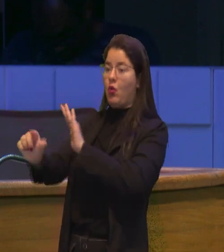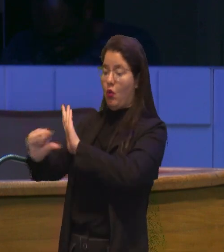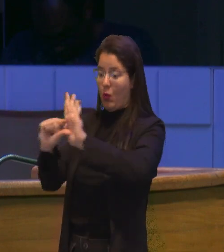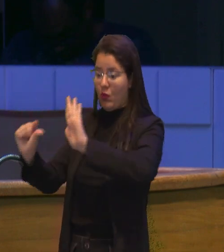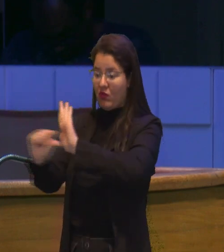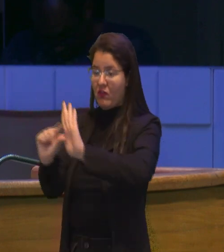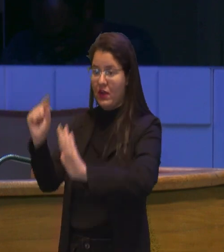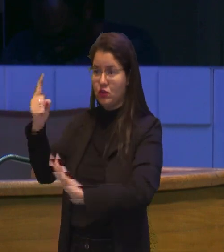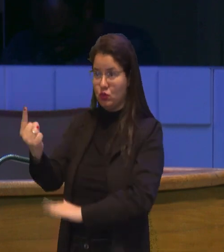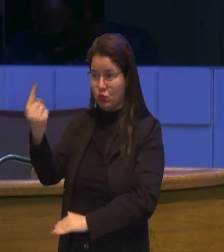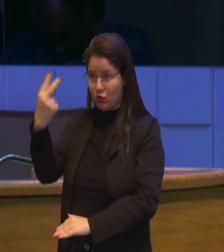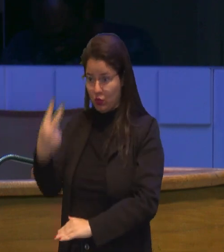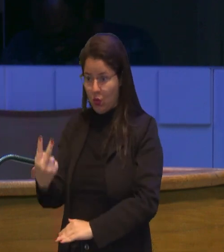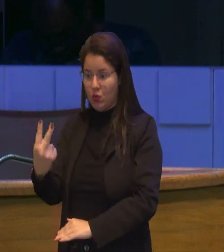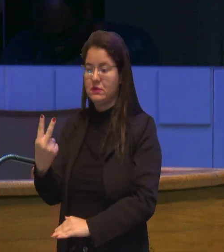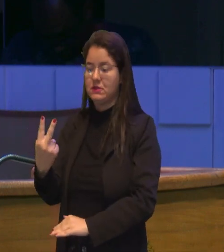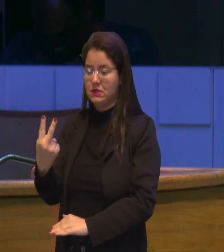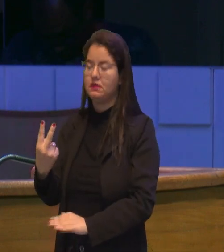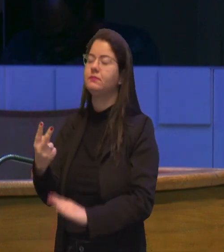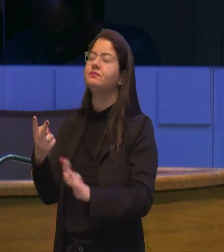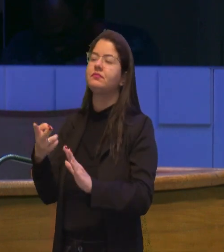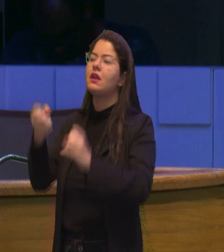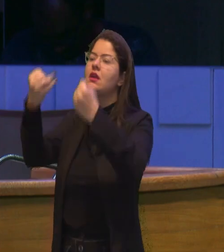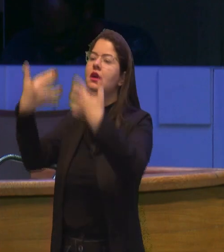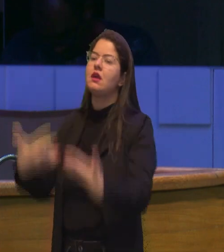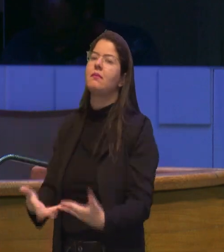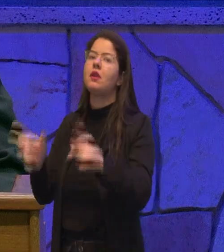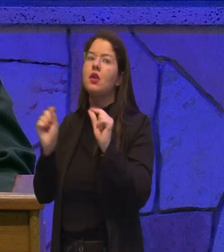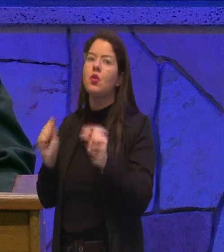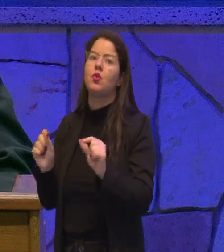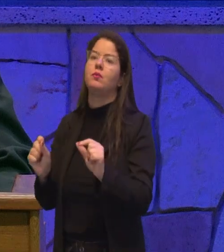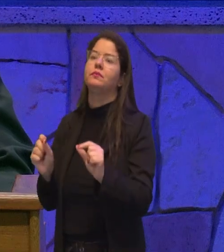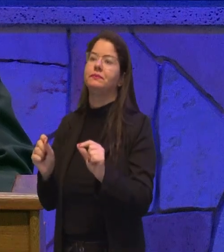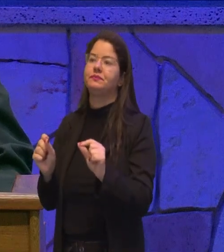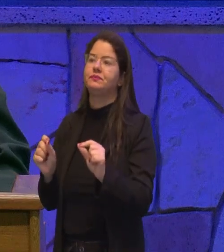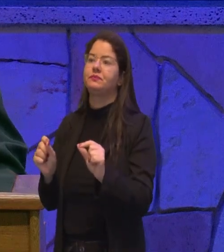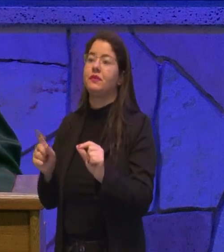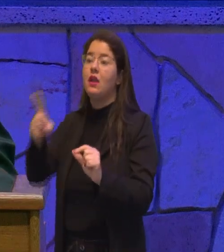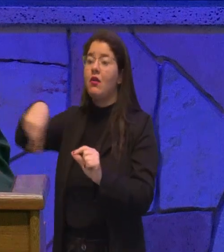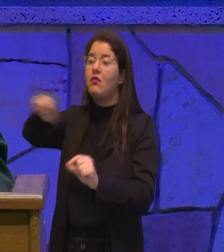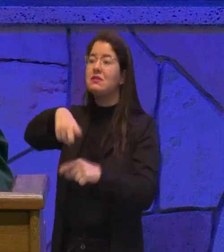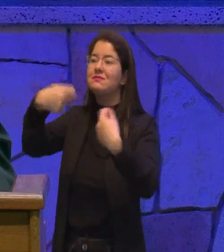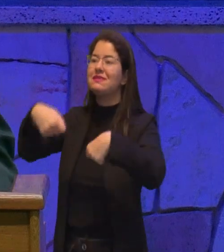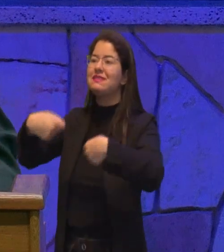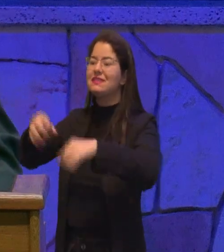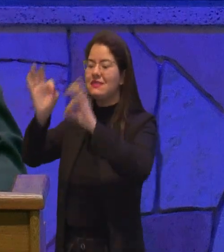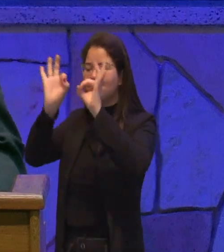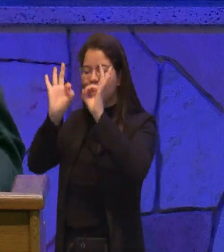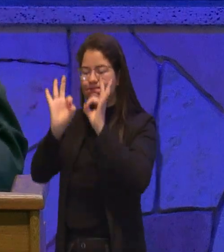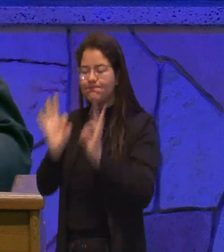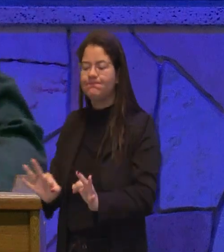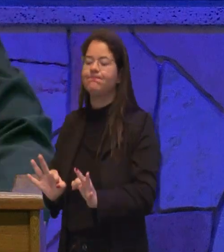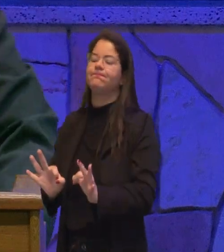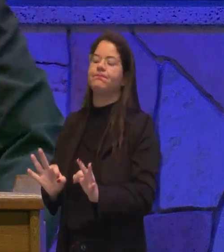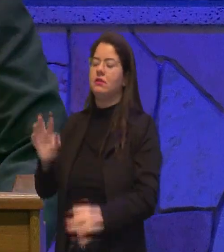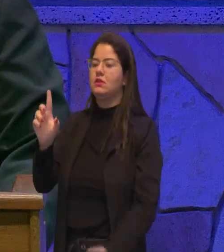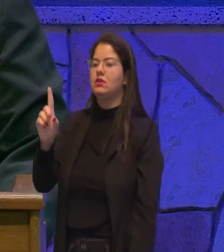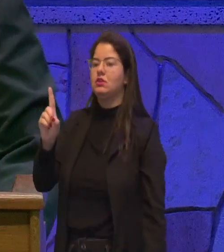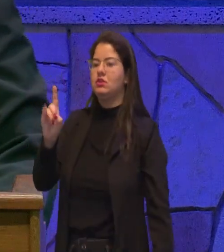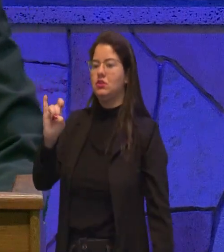aqui, número 12, quando ele diz, porteis com dignidade. E ele faz